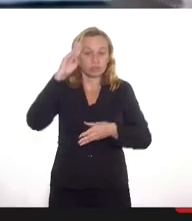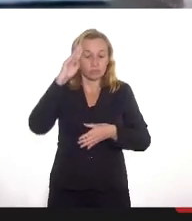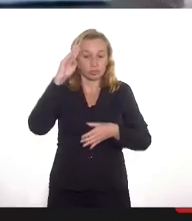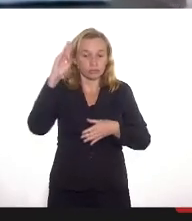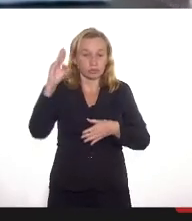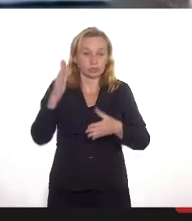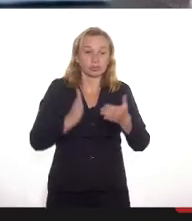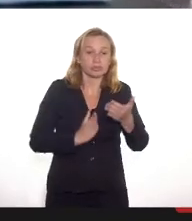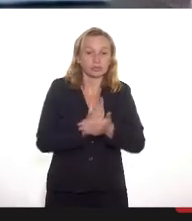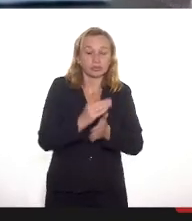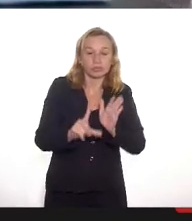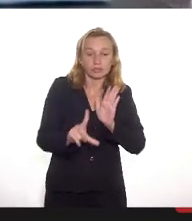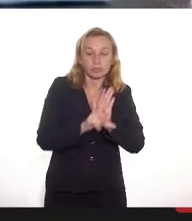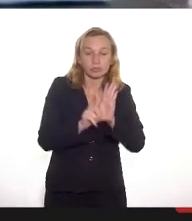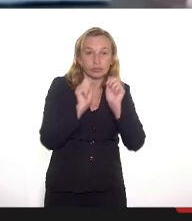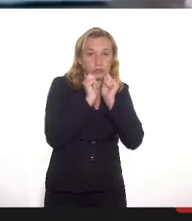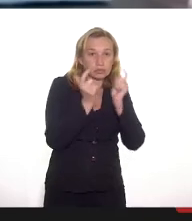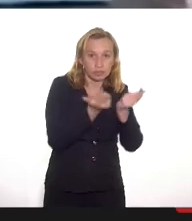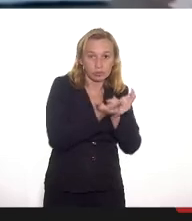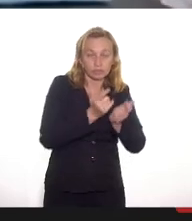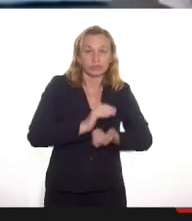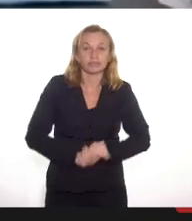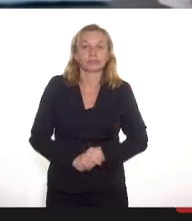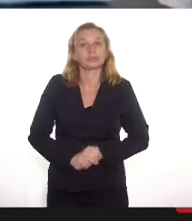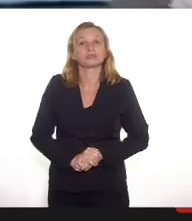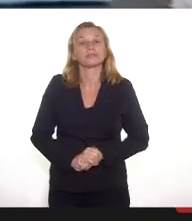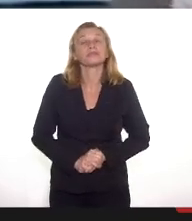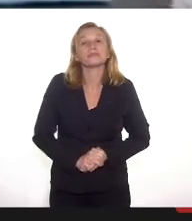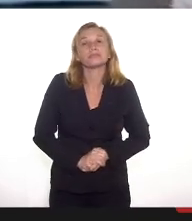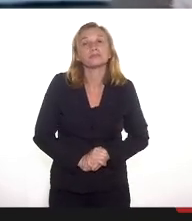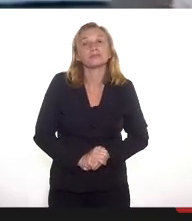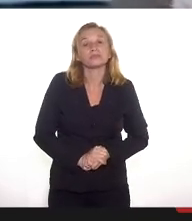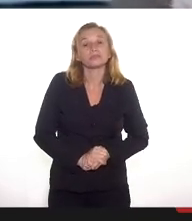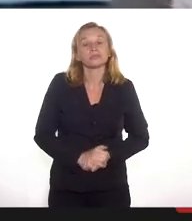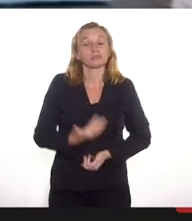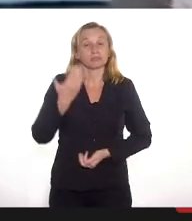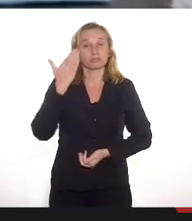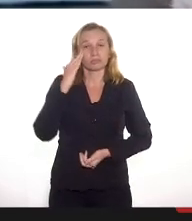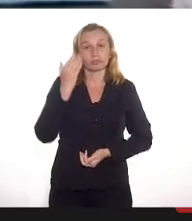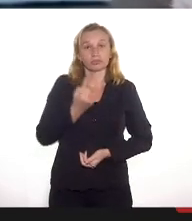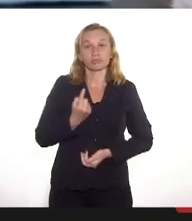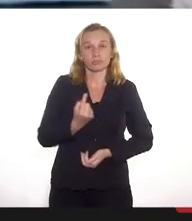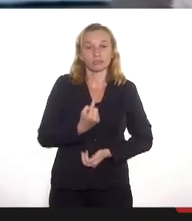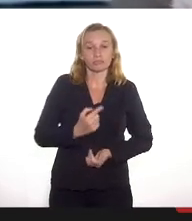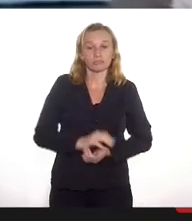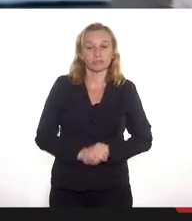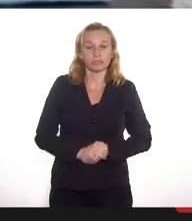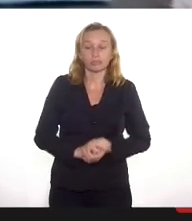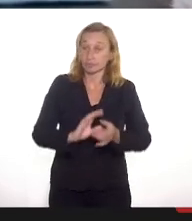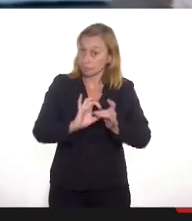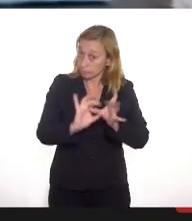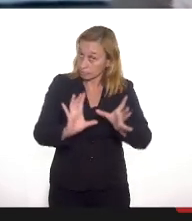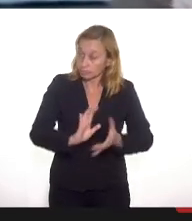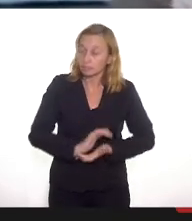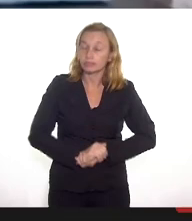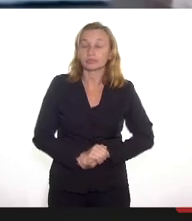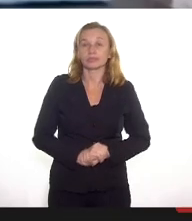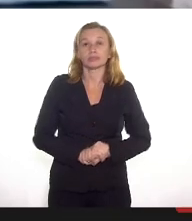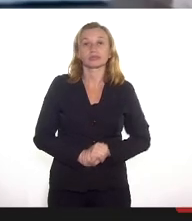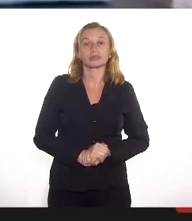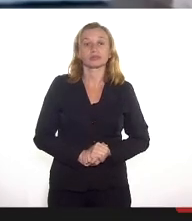leis aprovadas na Alegre mas não tem gente que falaram esses autores ativas